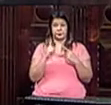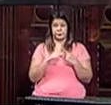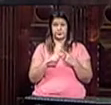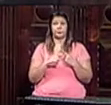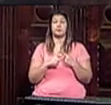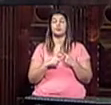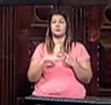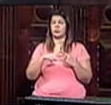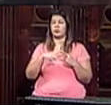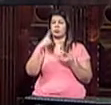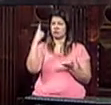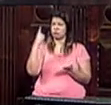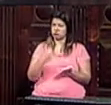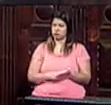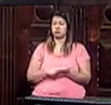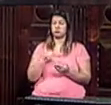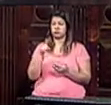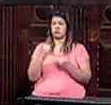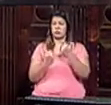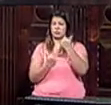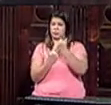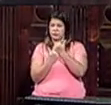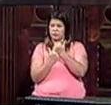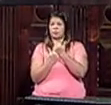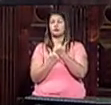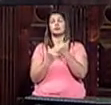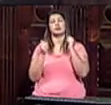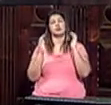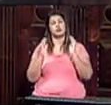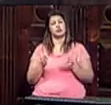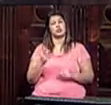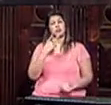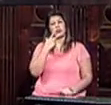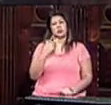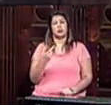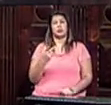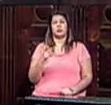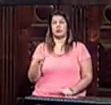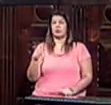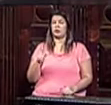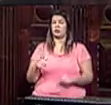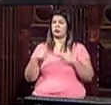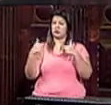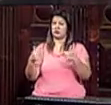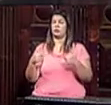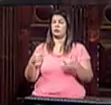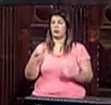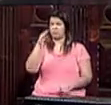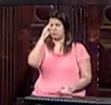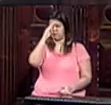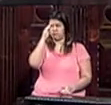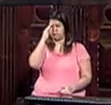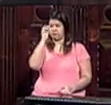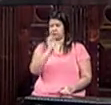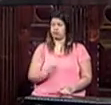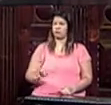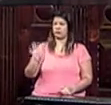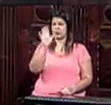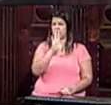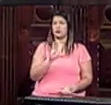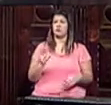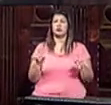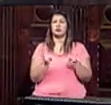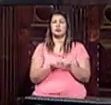com o compromisso do ministro, que já nos afirmou que nas ações da Força Nacional, nas ações